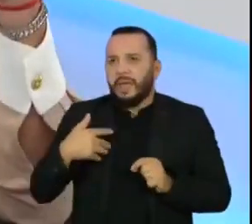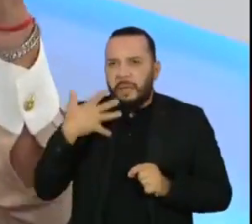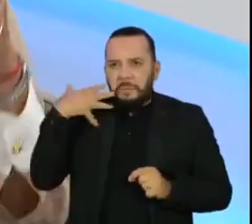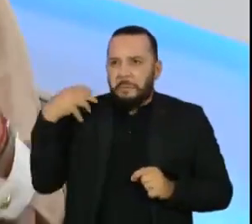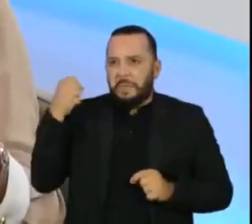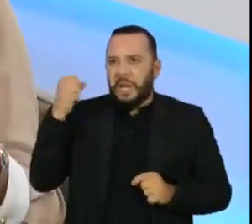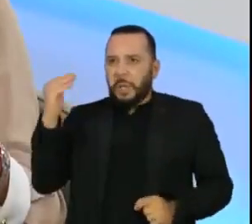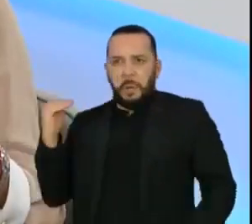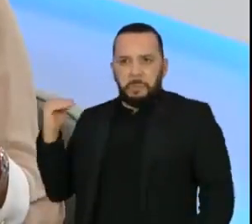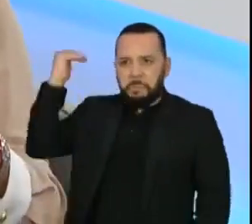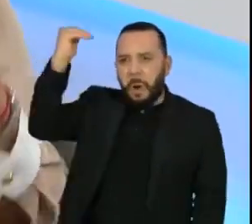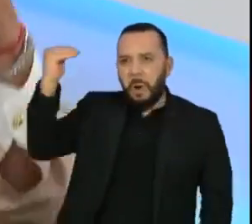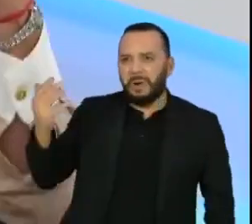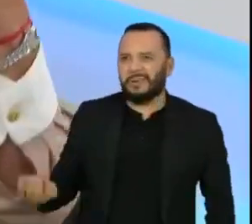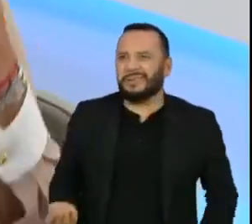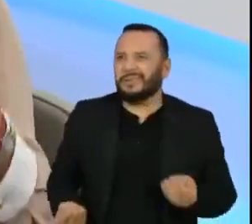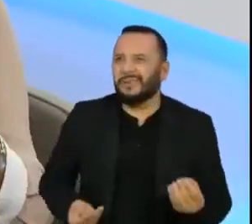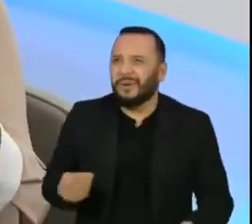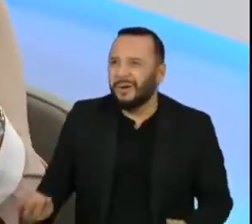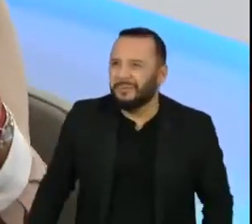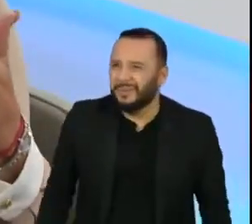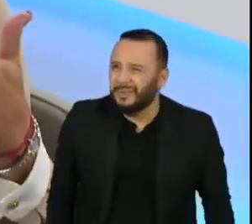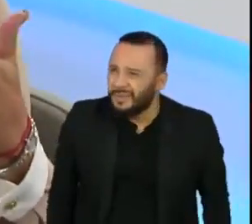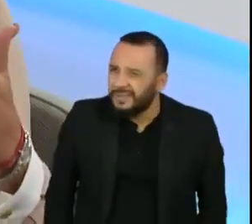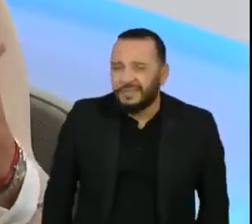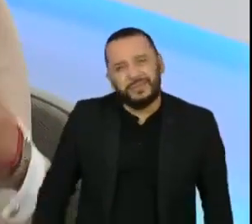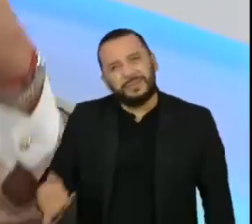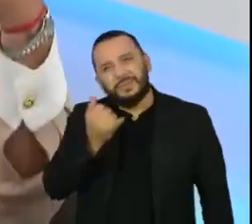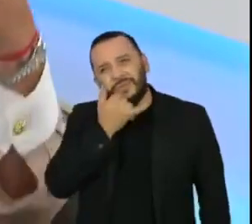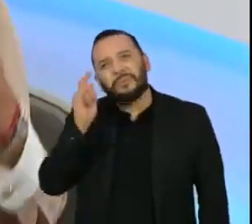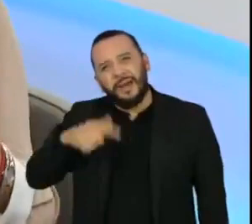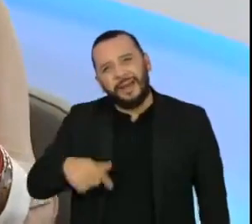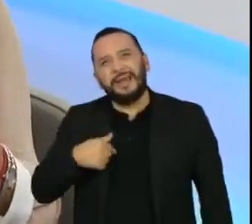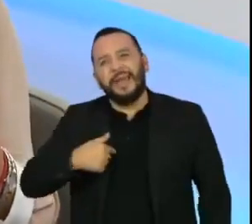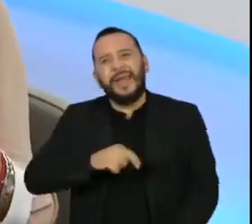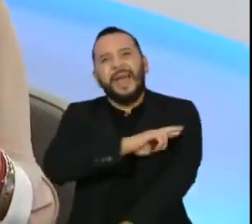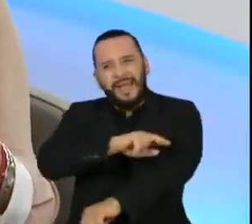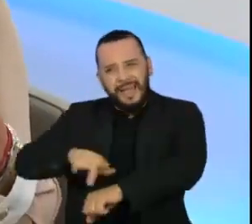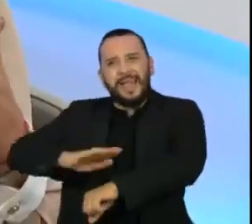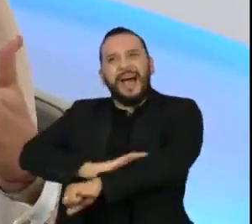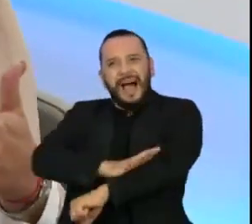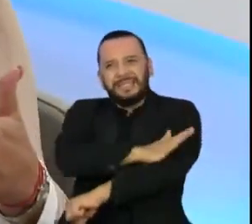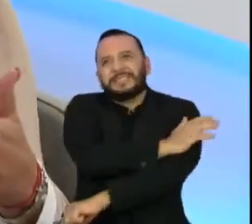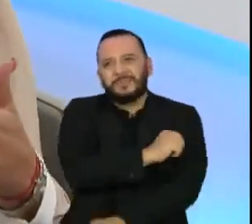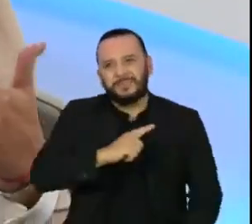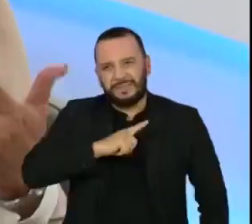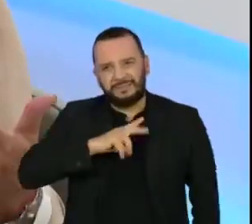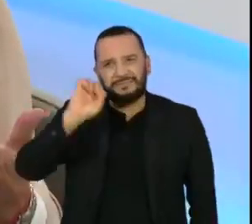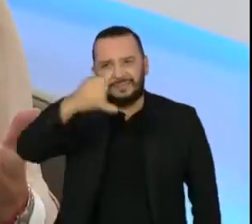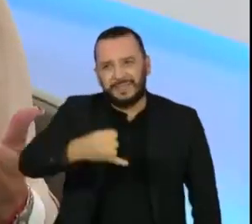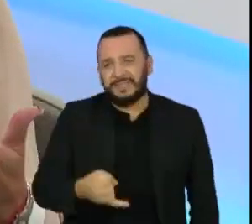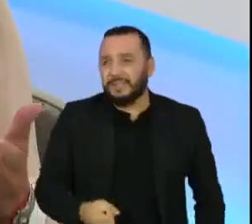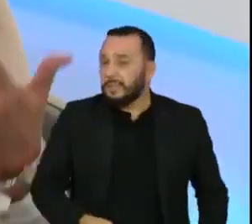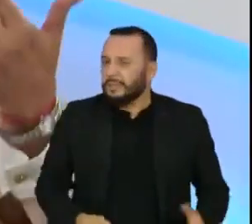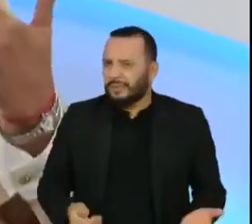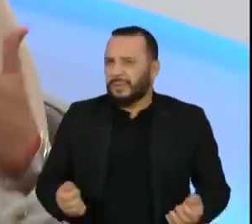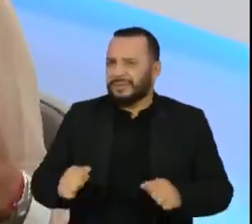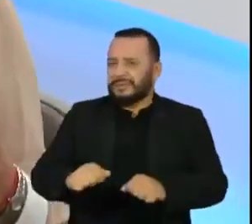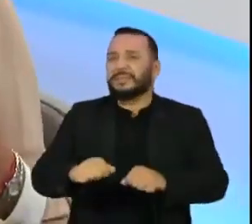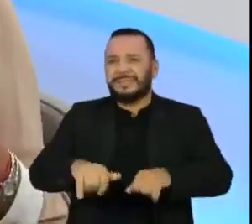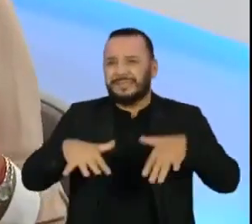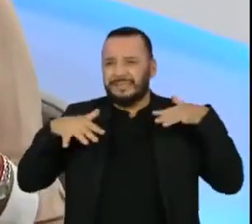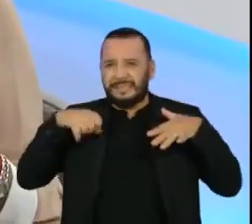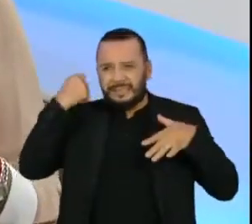vivendo momentos e diz muito difíceis enfrentando essa questão do preconceito do racismo e o Senado Federal não pode dar esse exemplo